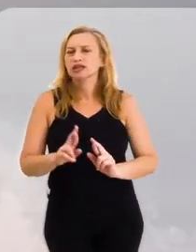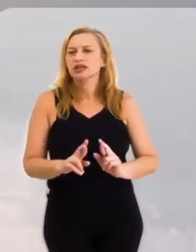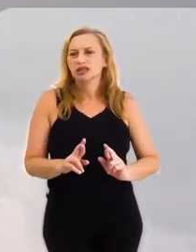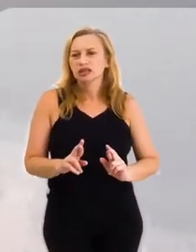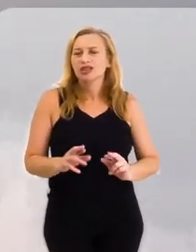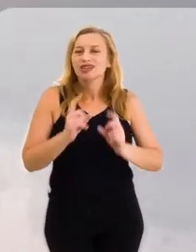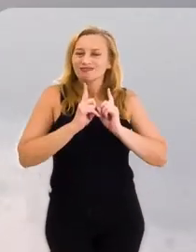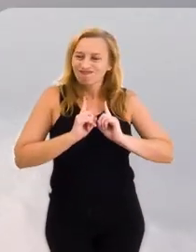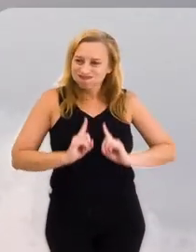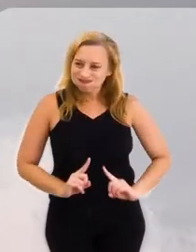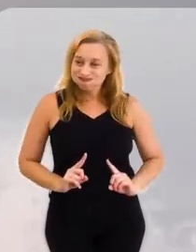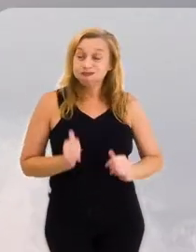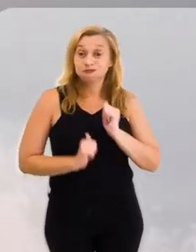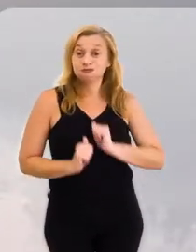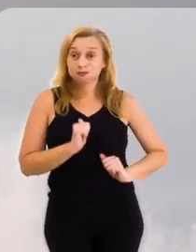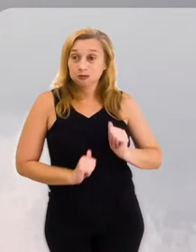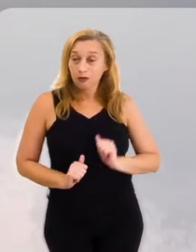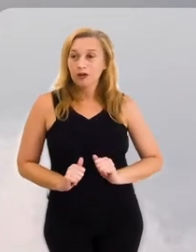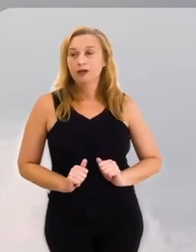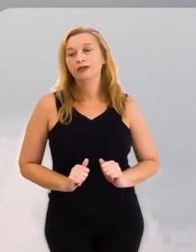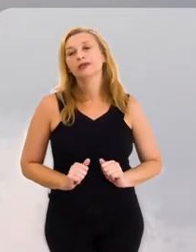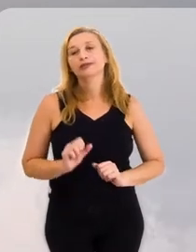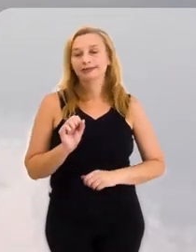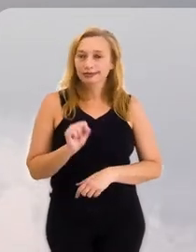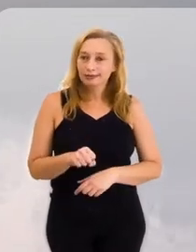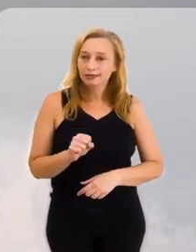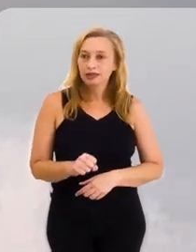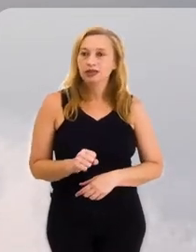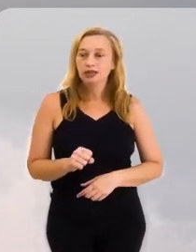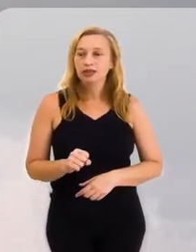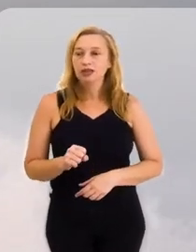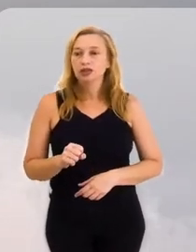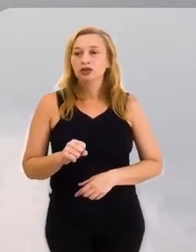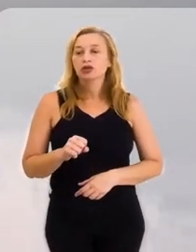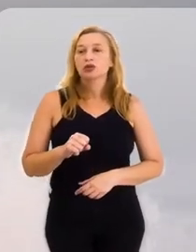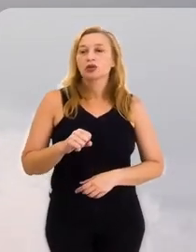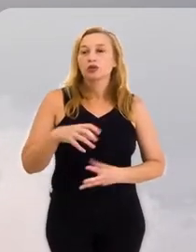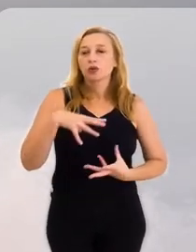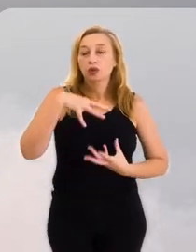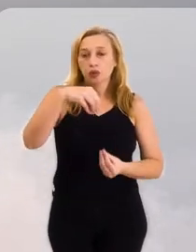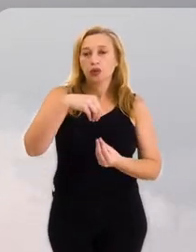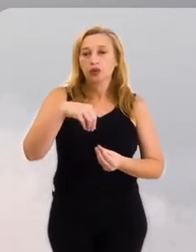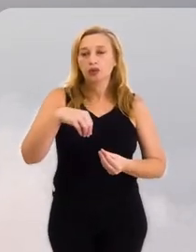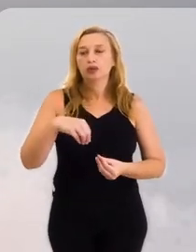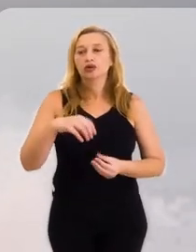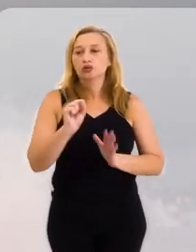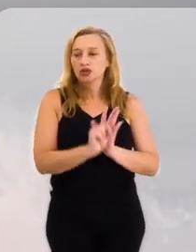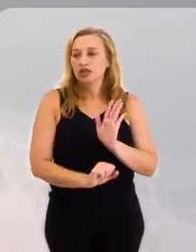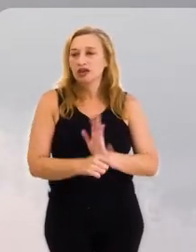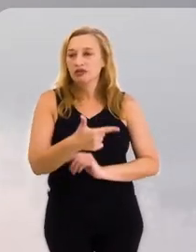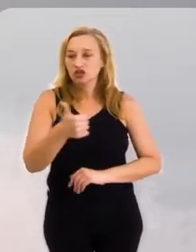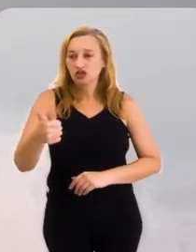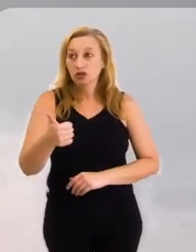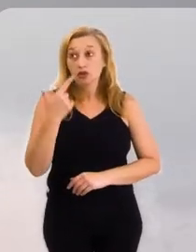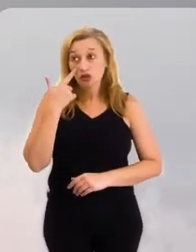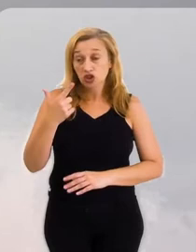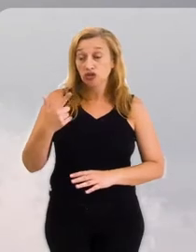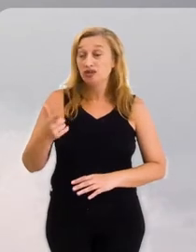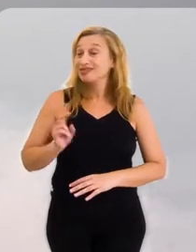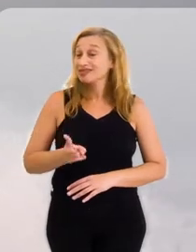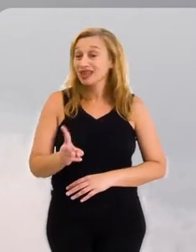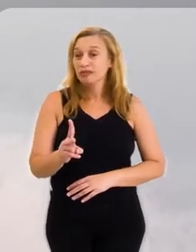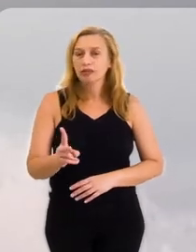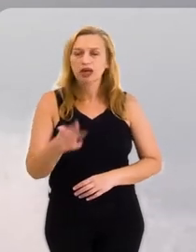relacionadas aos fenômenos de depressão e ansiedade que são sim o bicho-papão do Século 21 tem lidado com isso